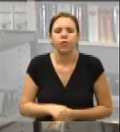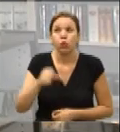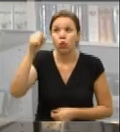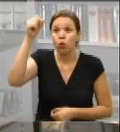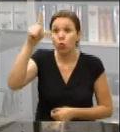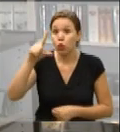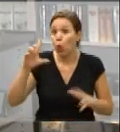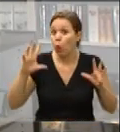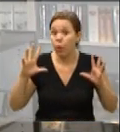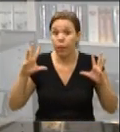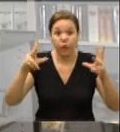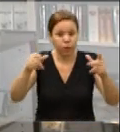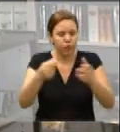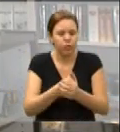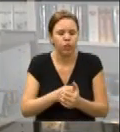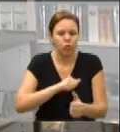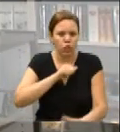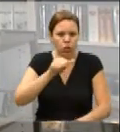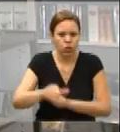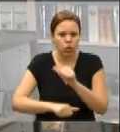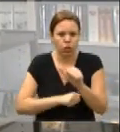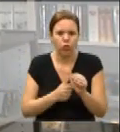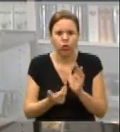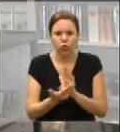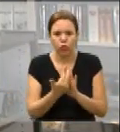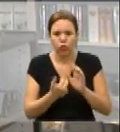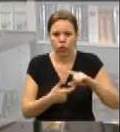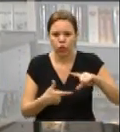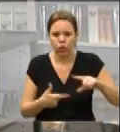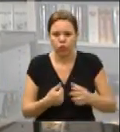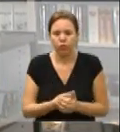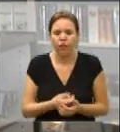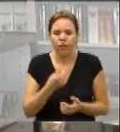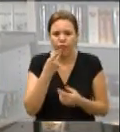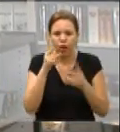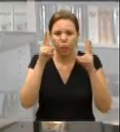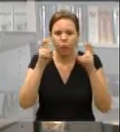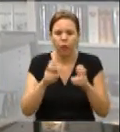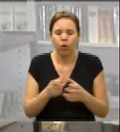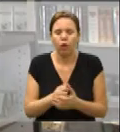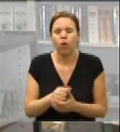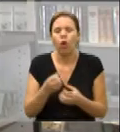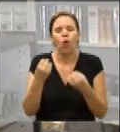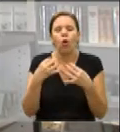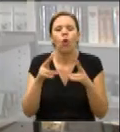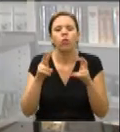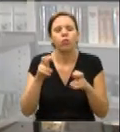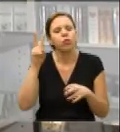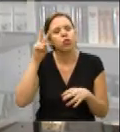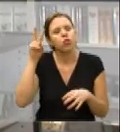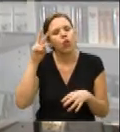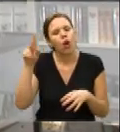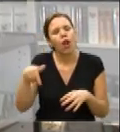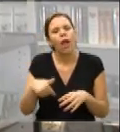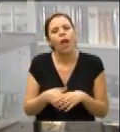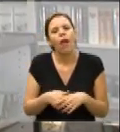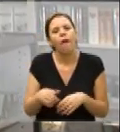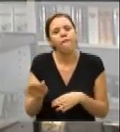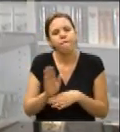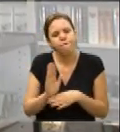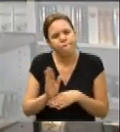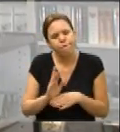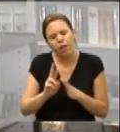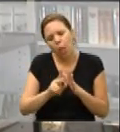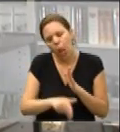para Todos. Que se transformaram em quadrinhos. Vamos falar um pouco sobre o Conto da Aya, que é uma série